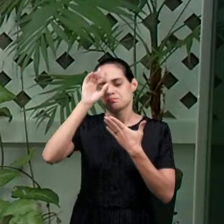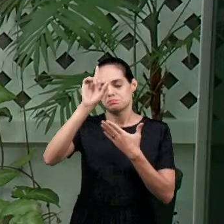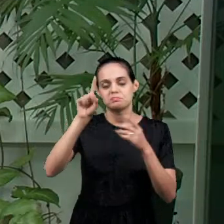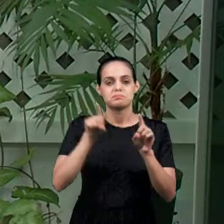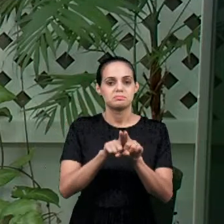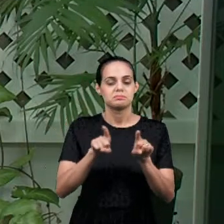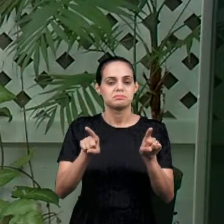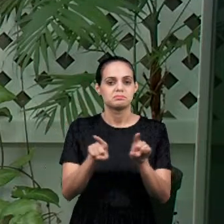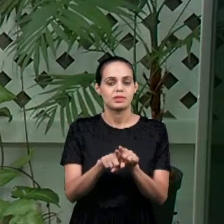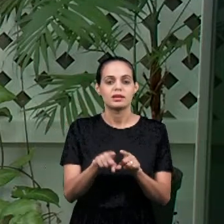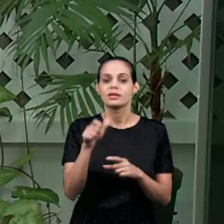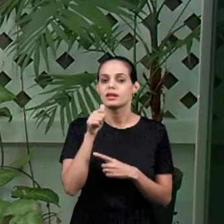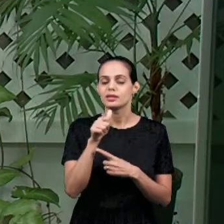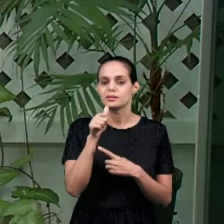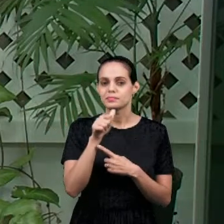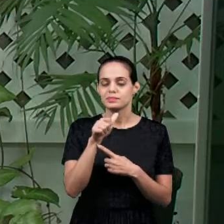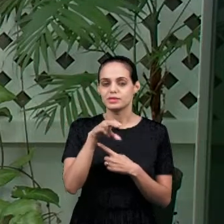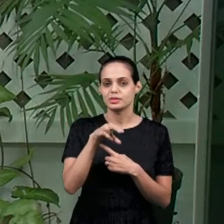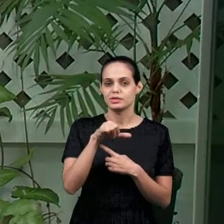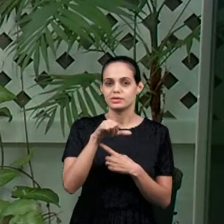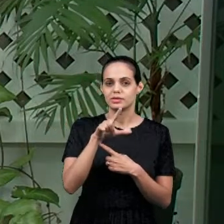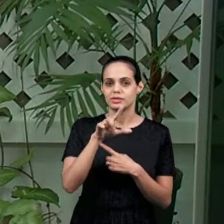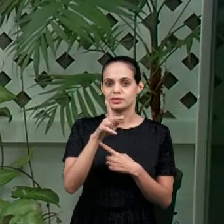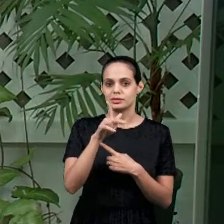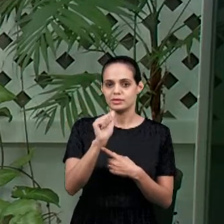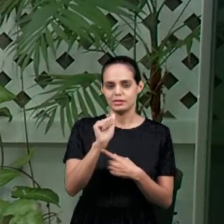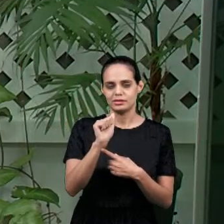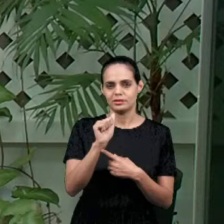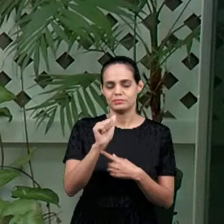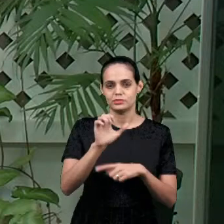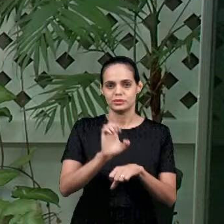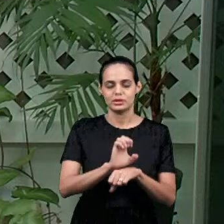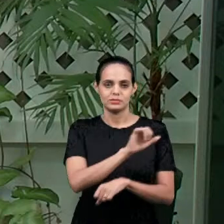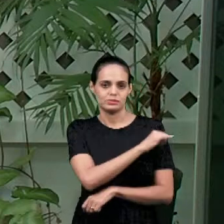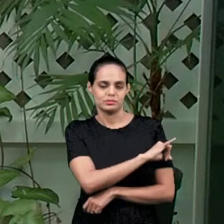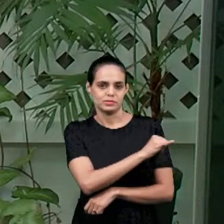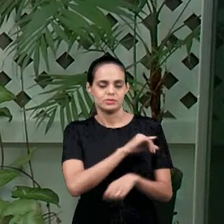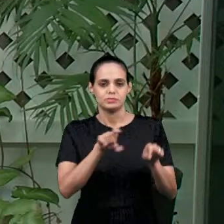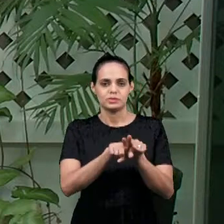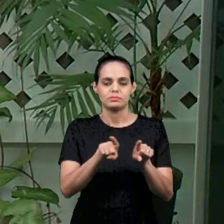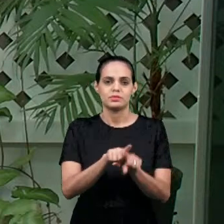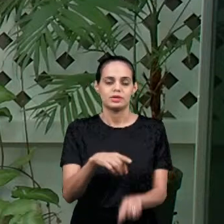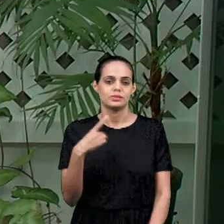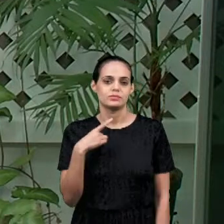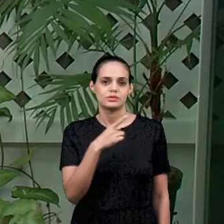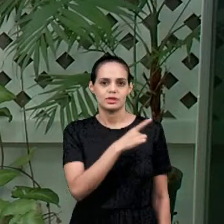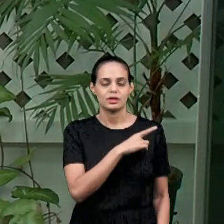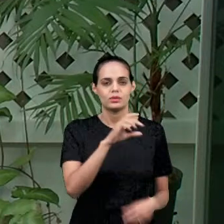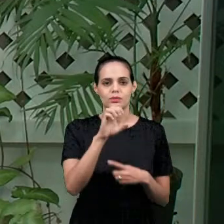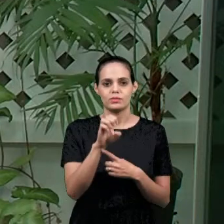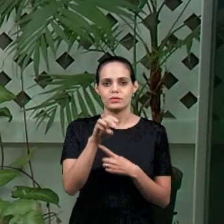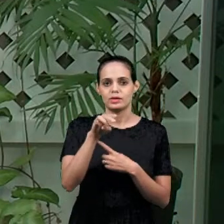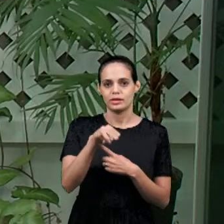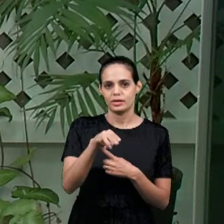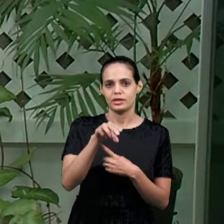em Manilha, no estado do Rio de Janeiro, se destacou aqui o diácono Emilésio, da igreja de